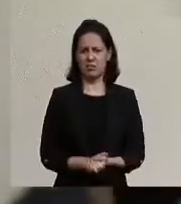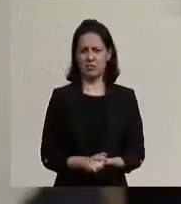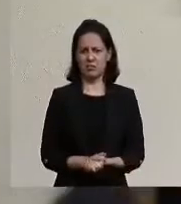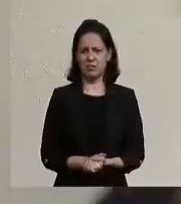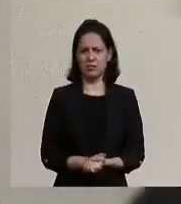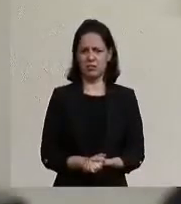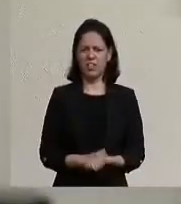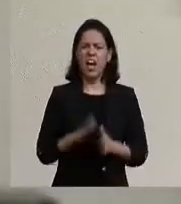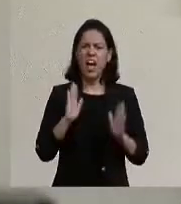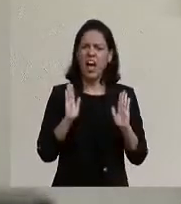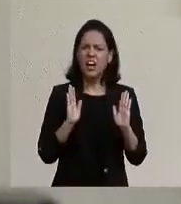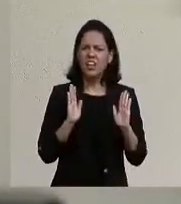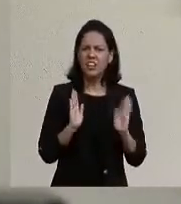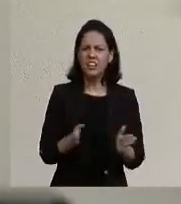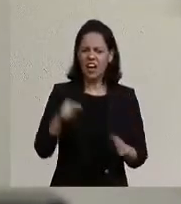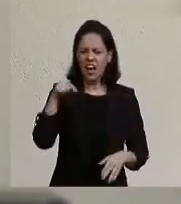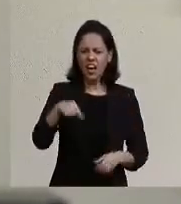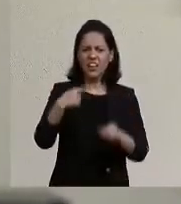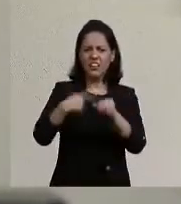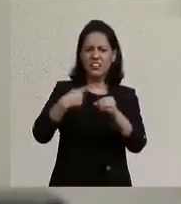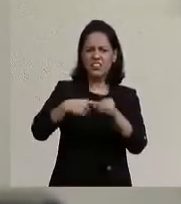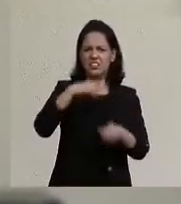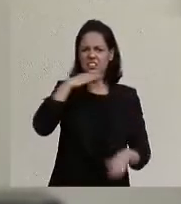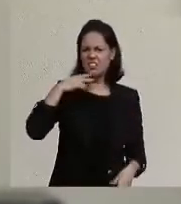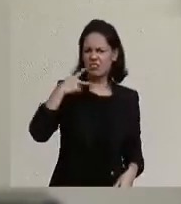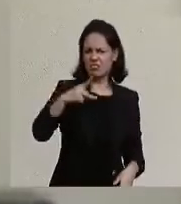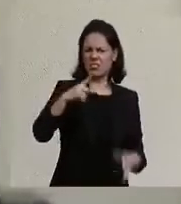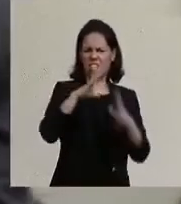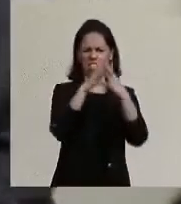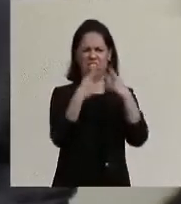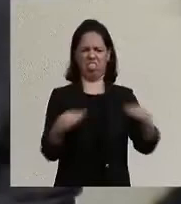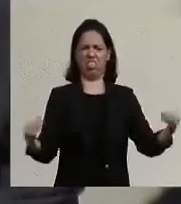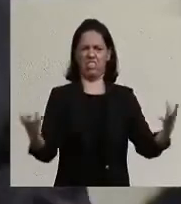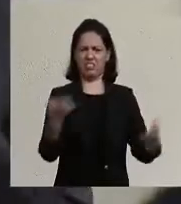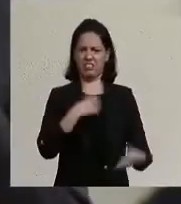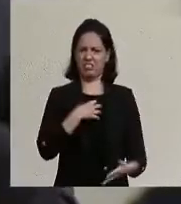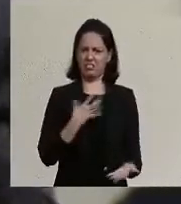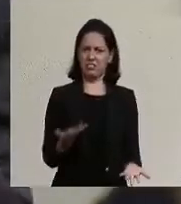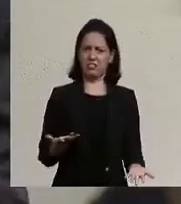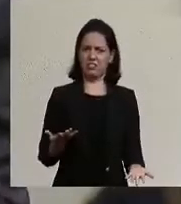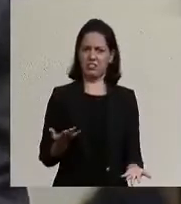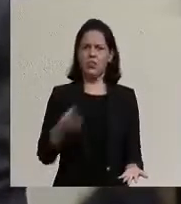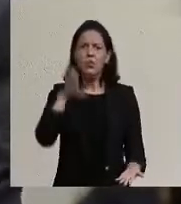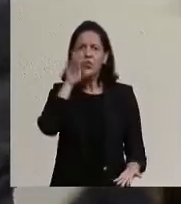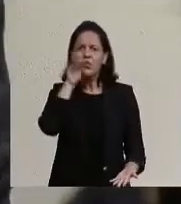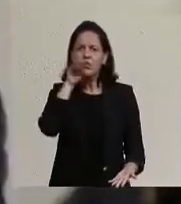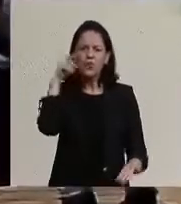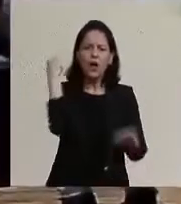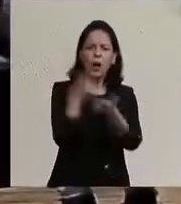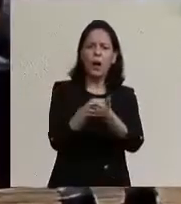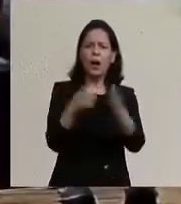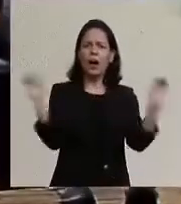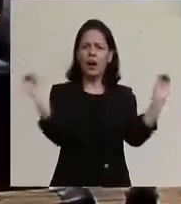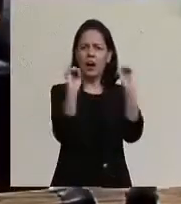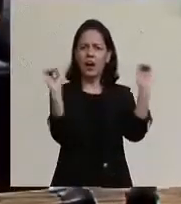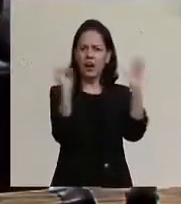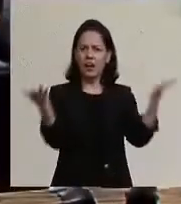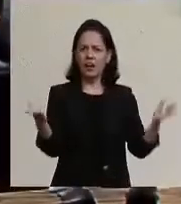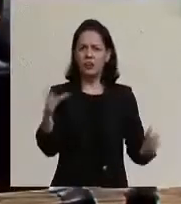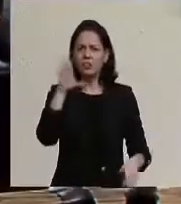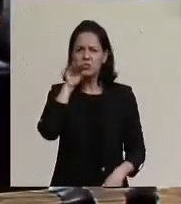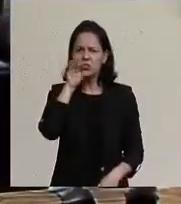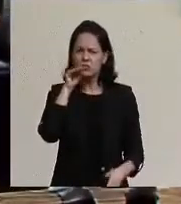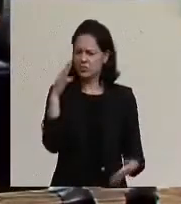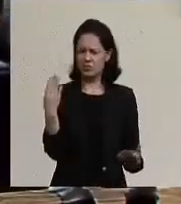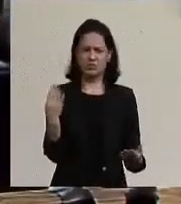ele acabou com a nossa cidade acabou deixou o pagamento dos funcionários tudo atrasado funcionário